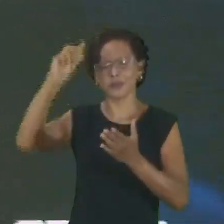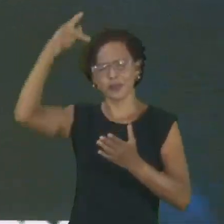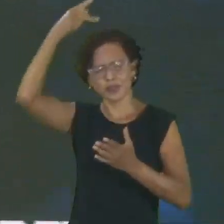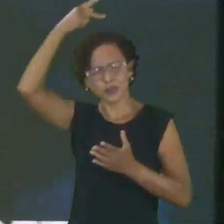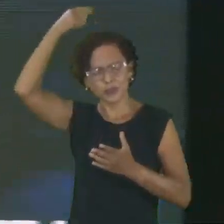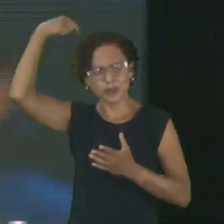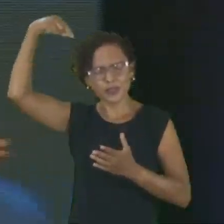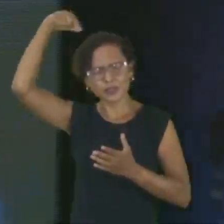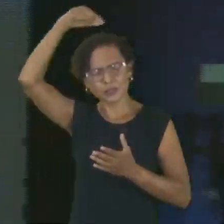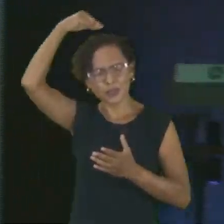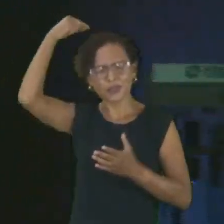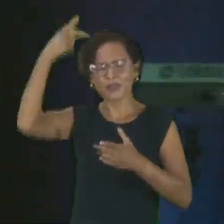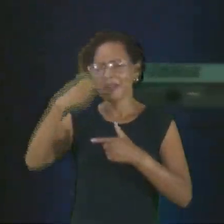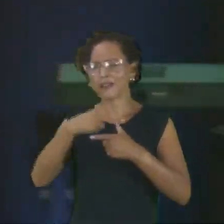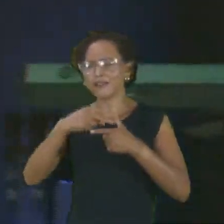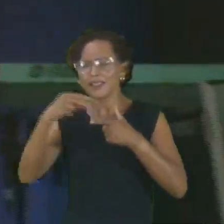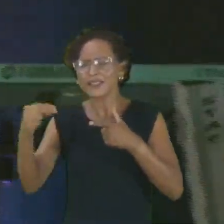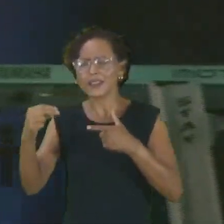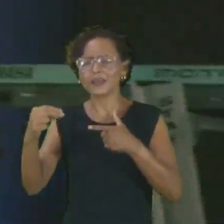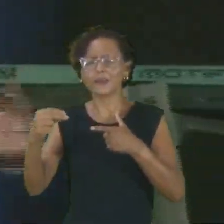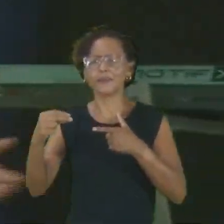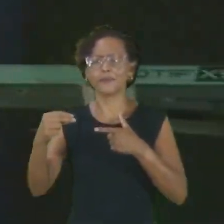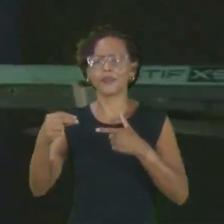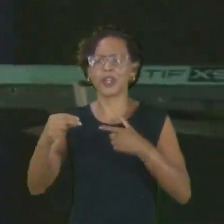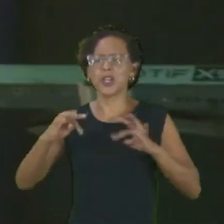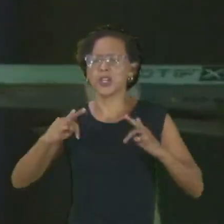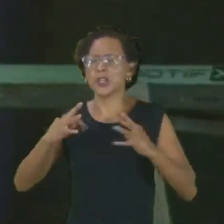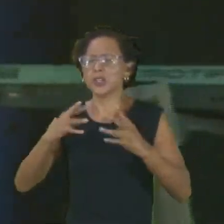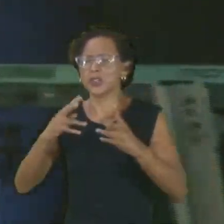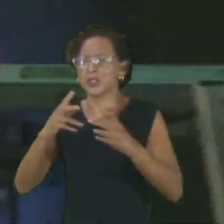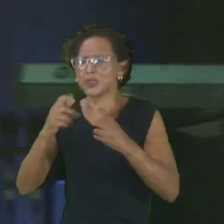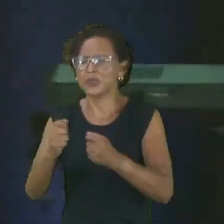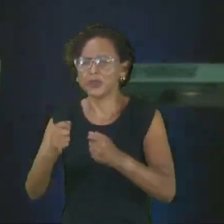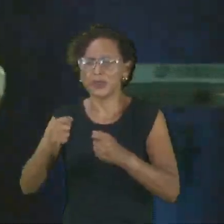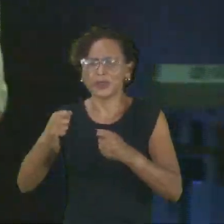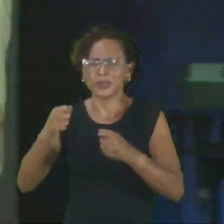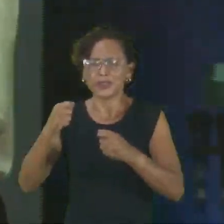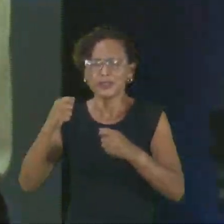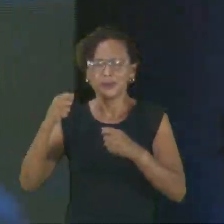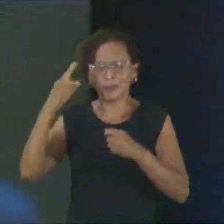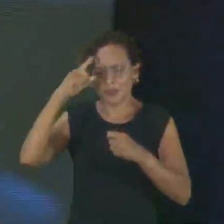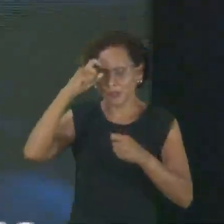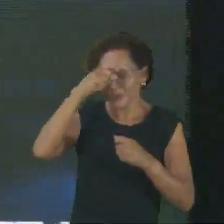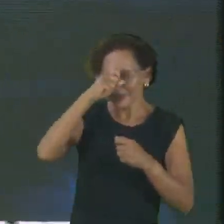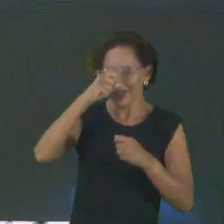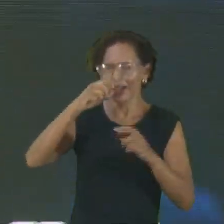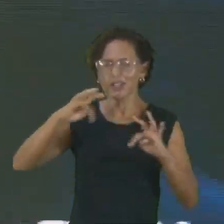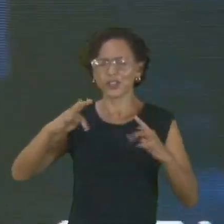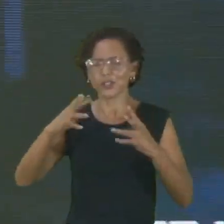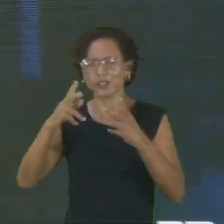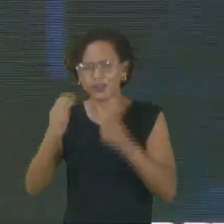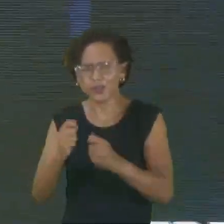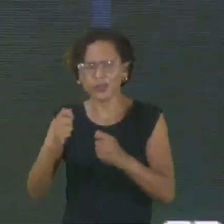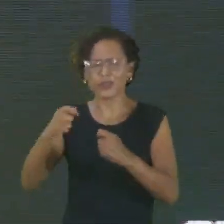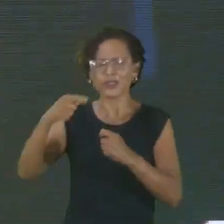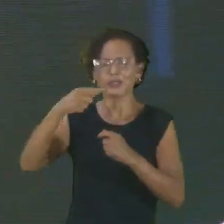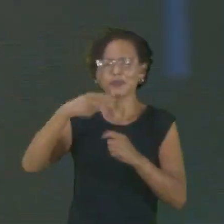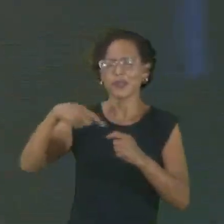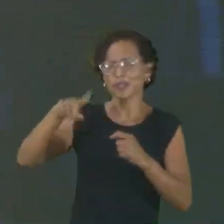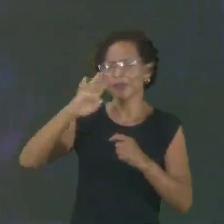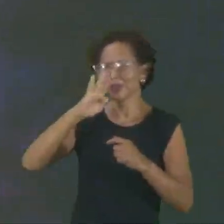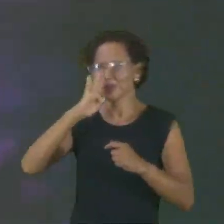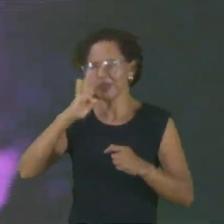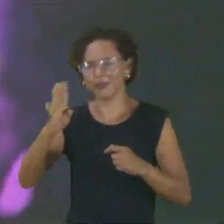Espírito, a vencer toda barreira, todo espírito de